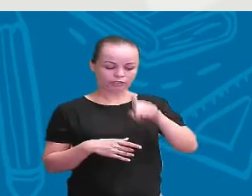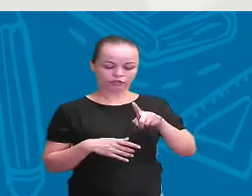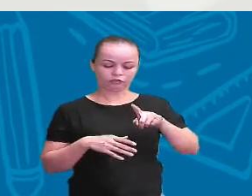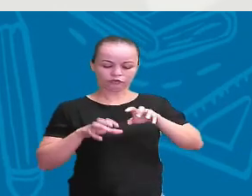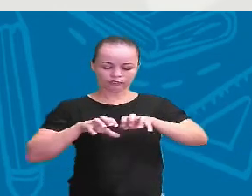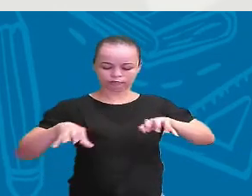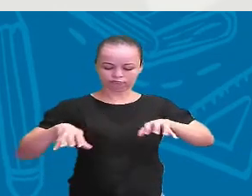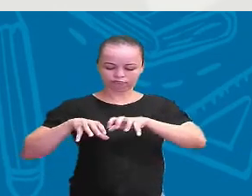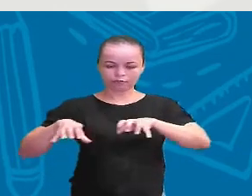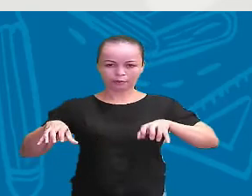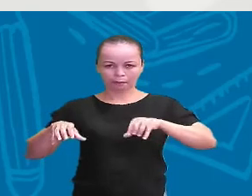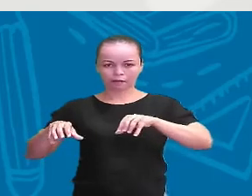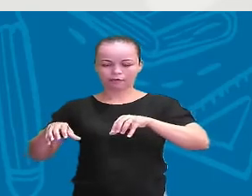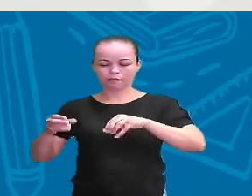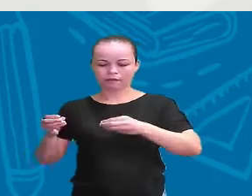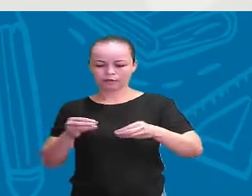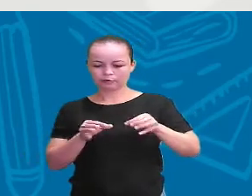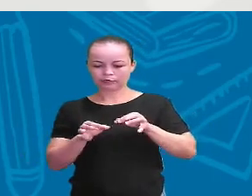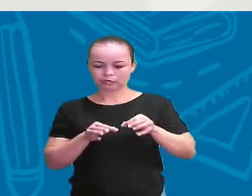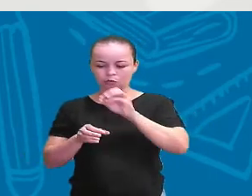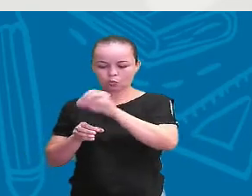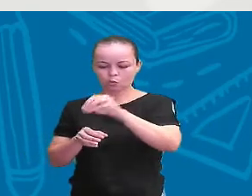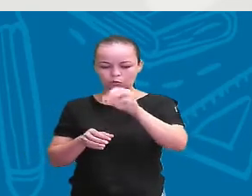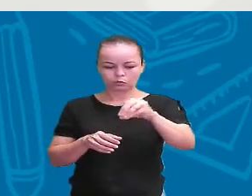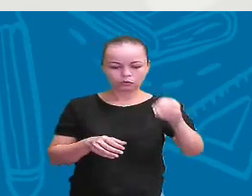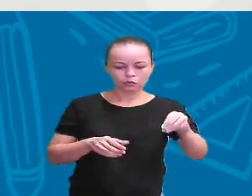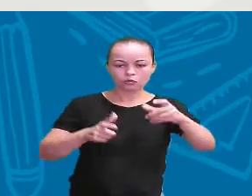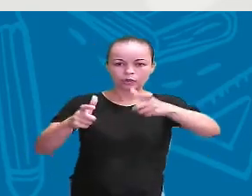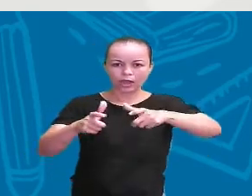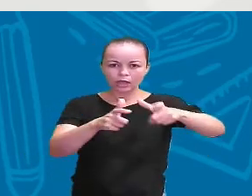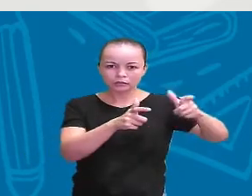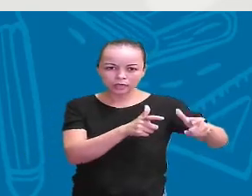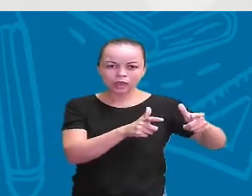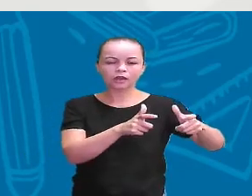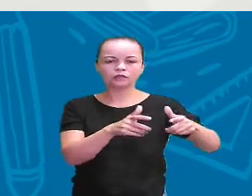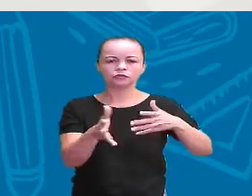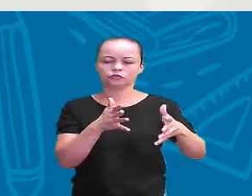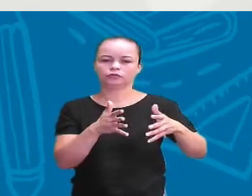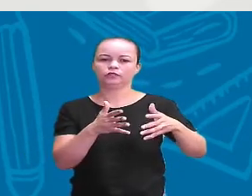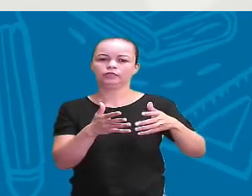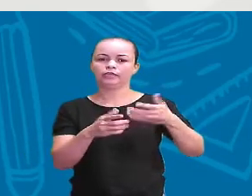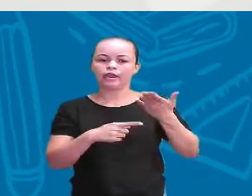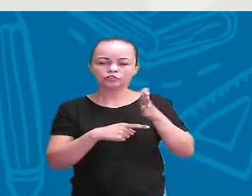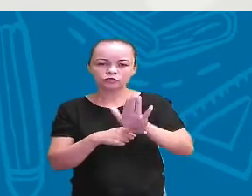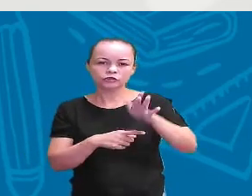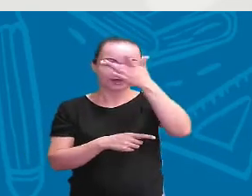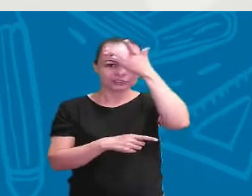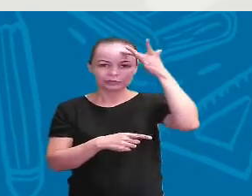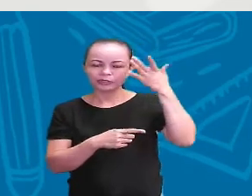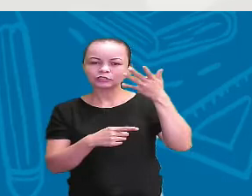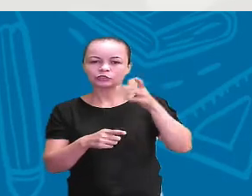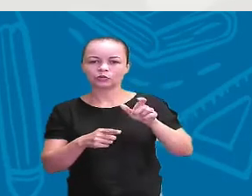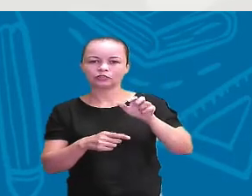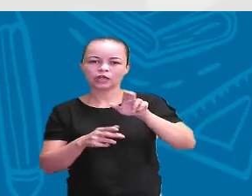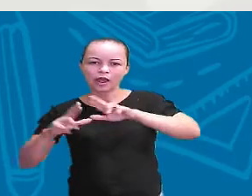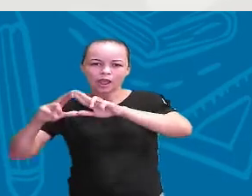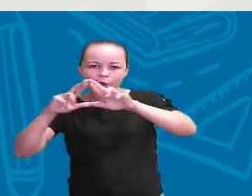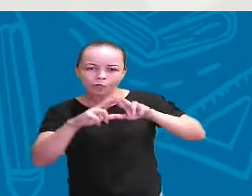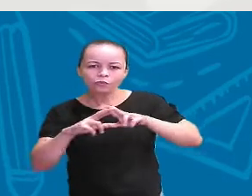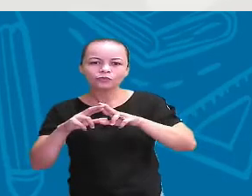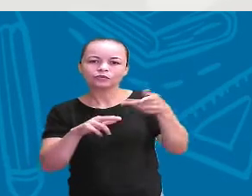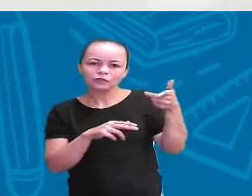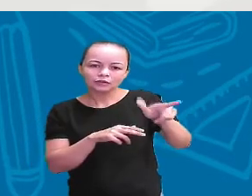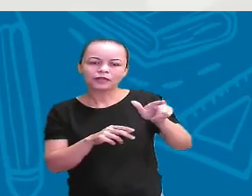esse tipo de material e ajudar até as outras pessoas a reutilizarem aquilo ali é muito importante,